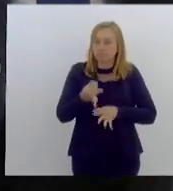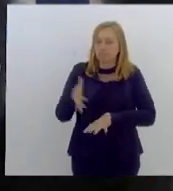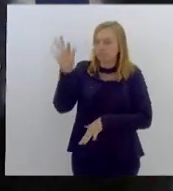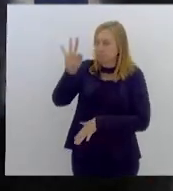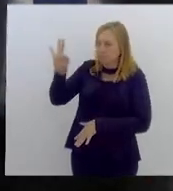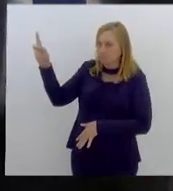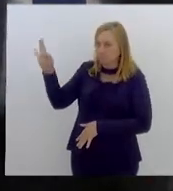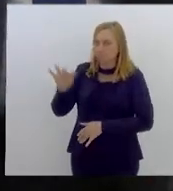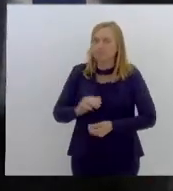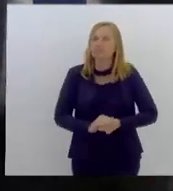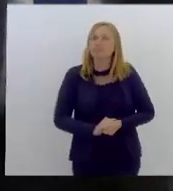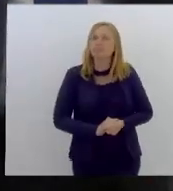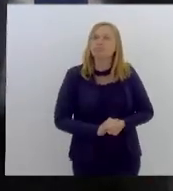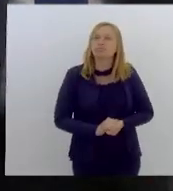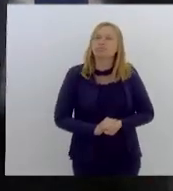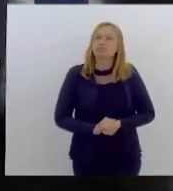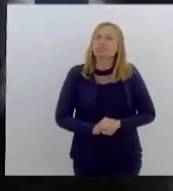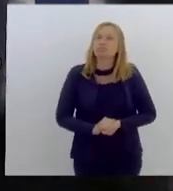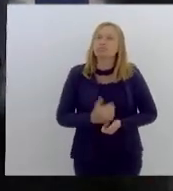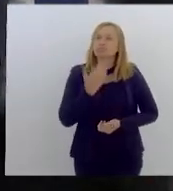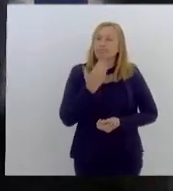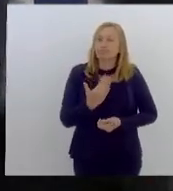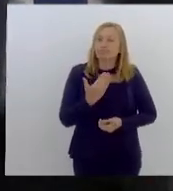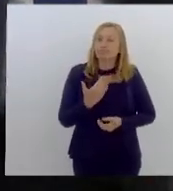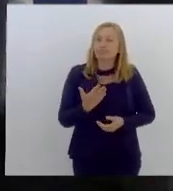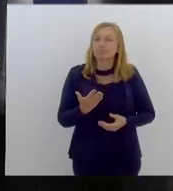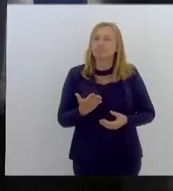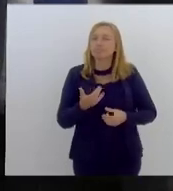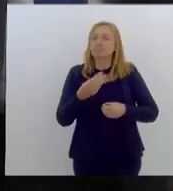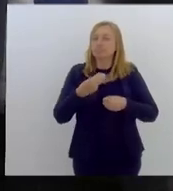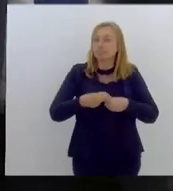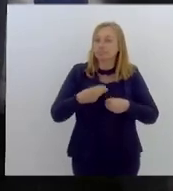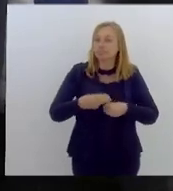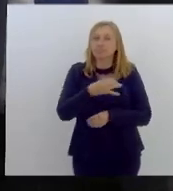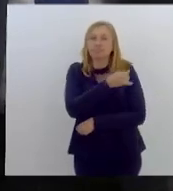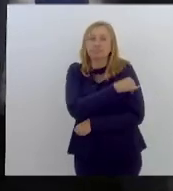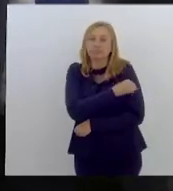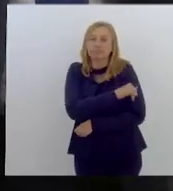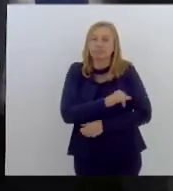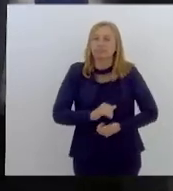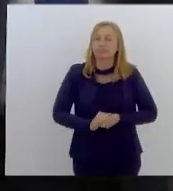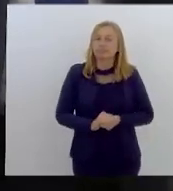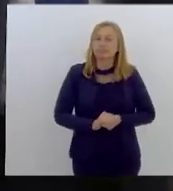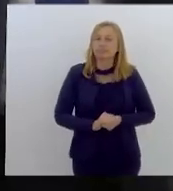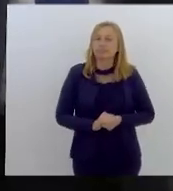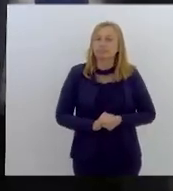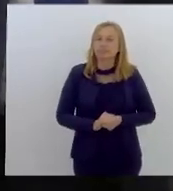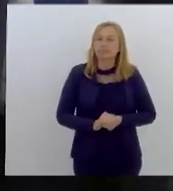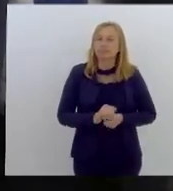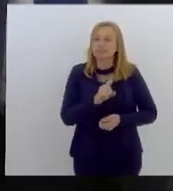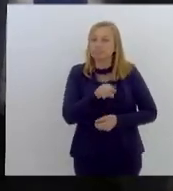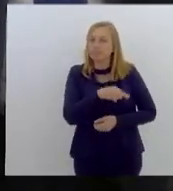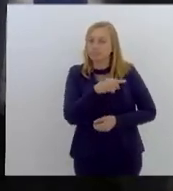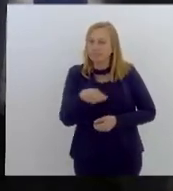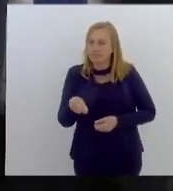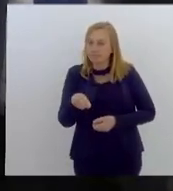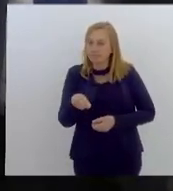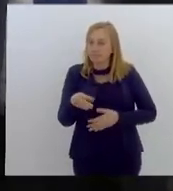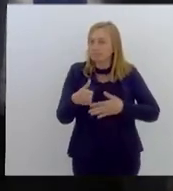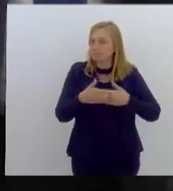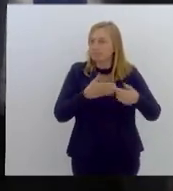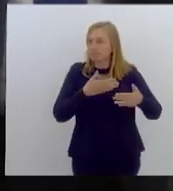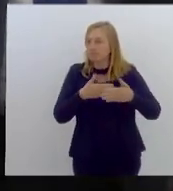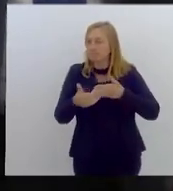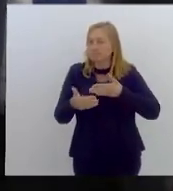Federal do pedido de liminar do município do Rio de Janeiro para suspender